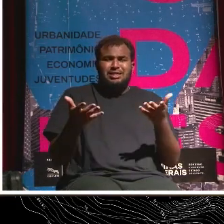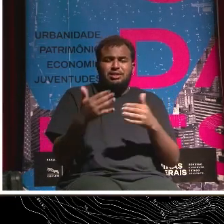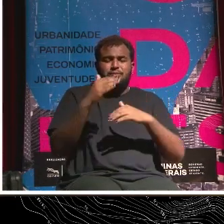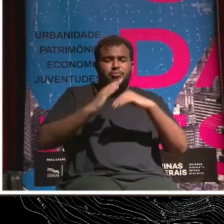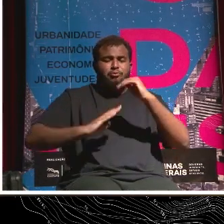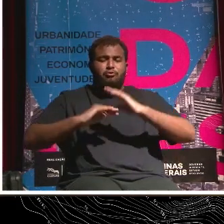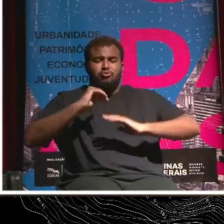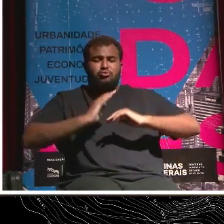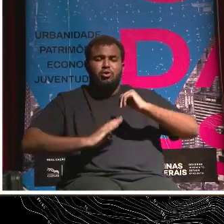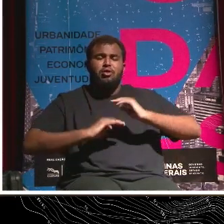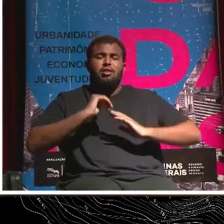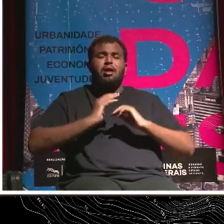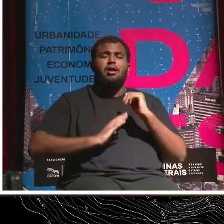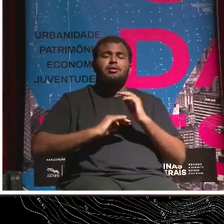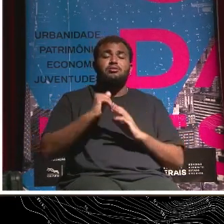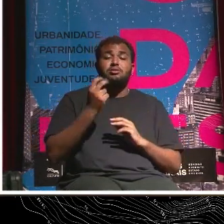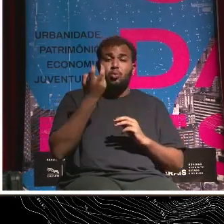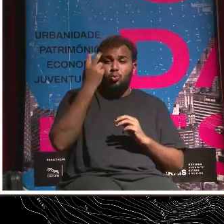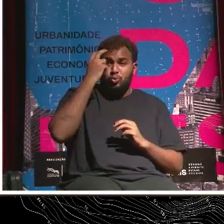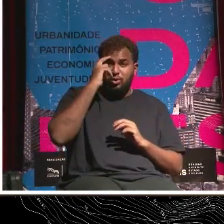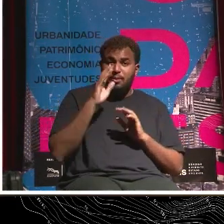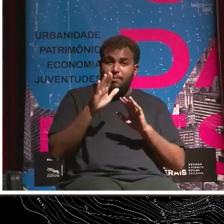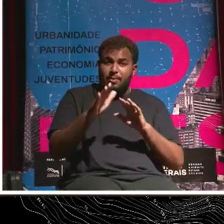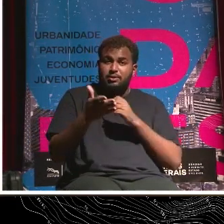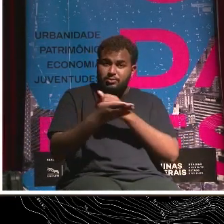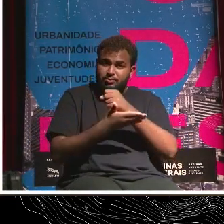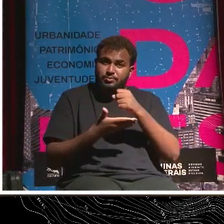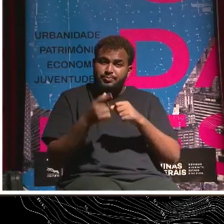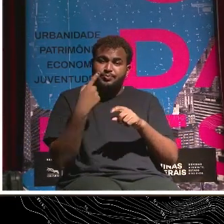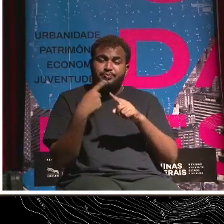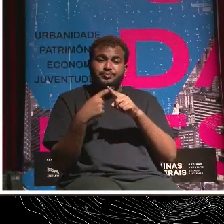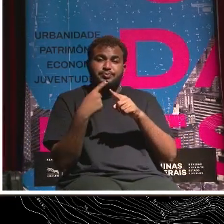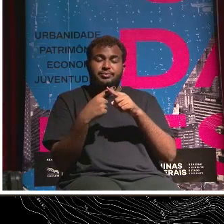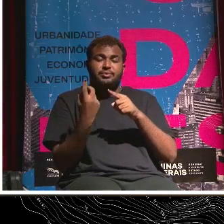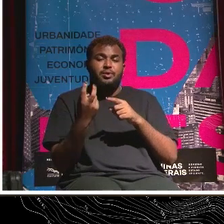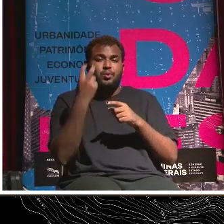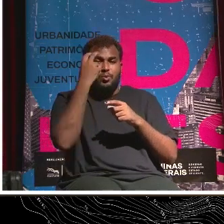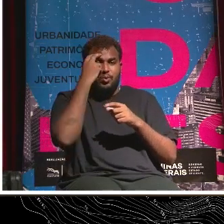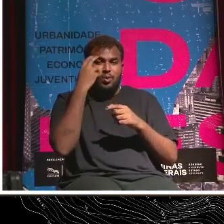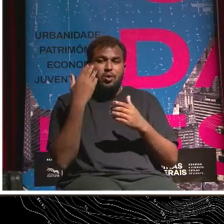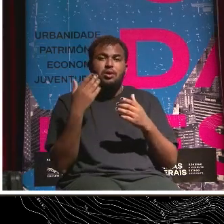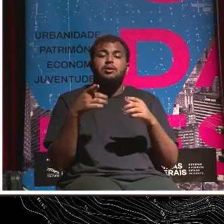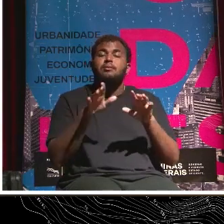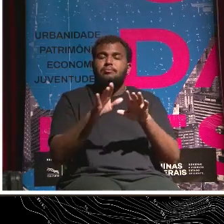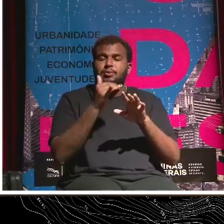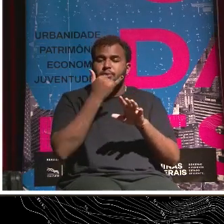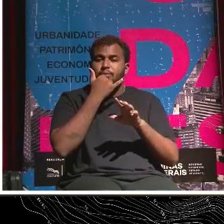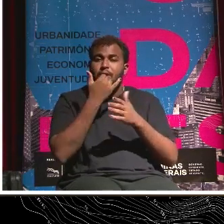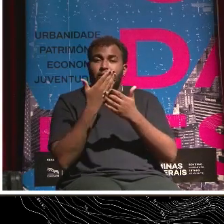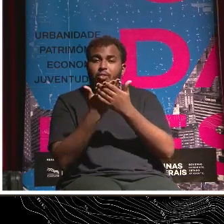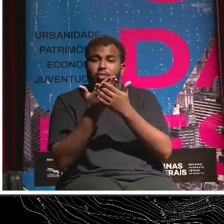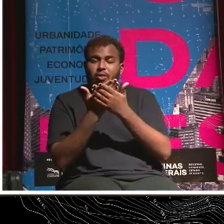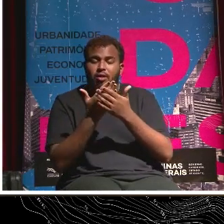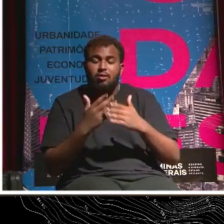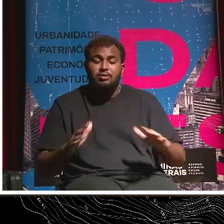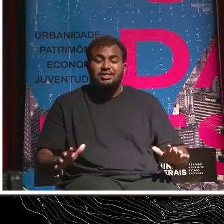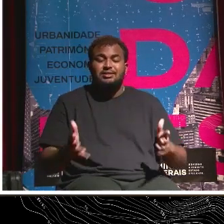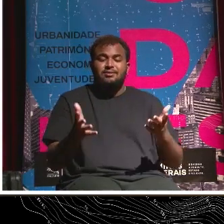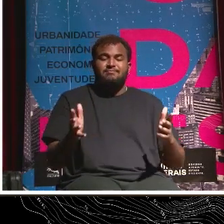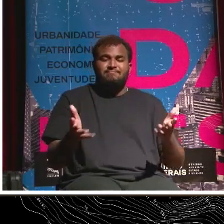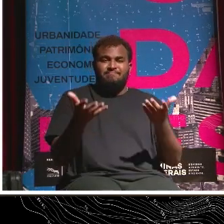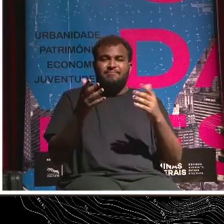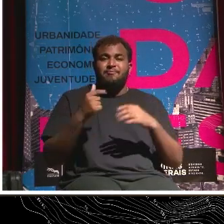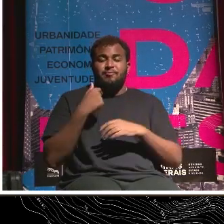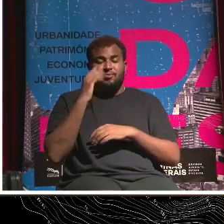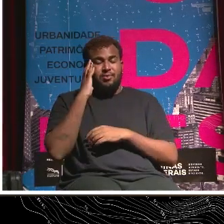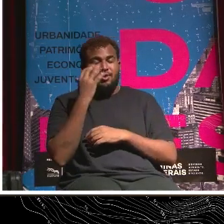de profissionais da cultura, mas, fundamentalmente, porque a cultura, a educação é incentivo. Eu considero, e muita gente